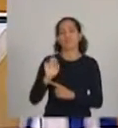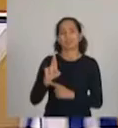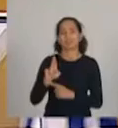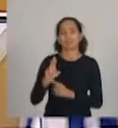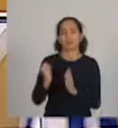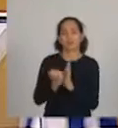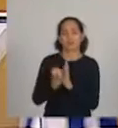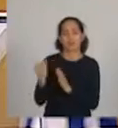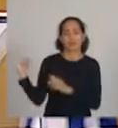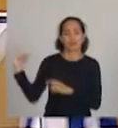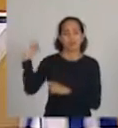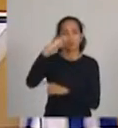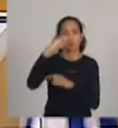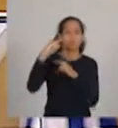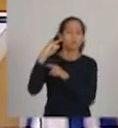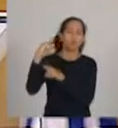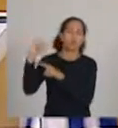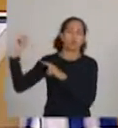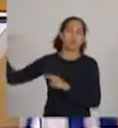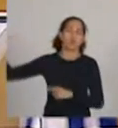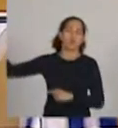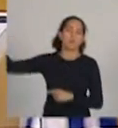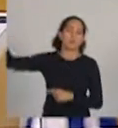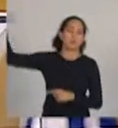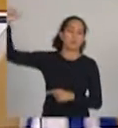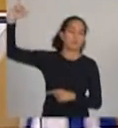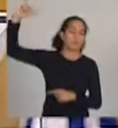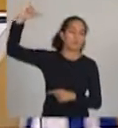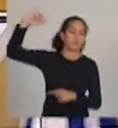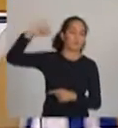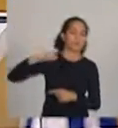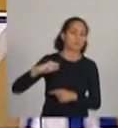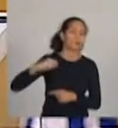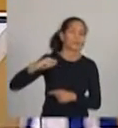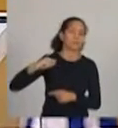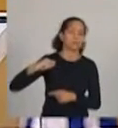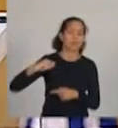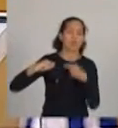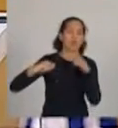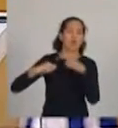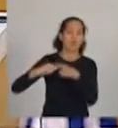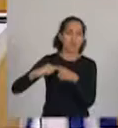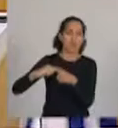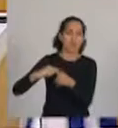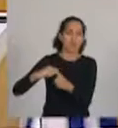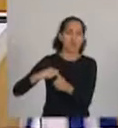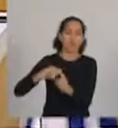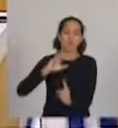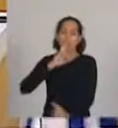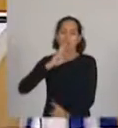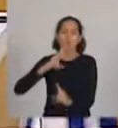ele veio como uma pessoa positiva para